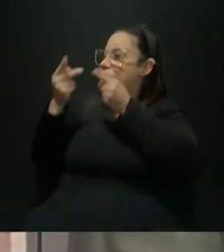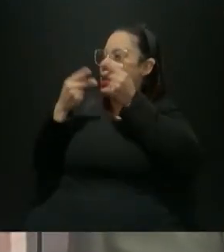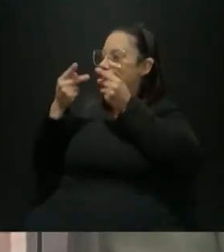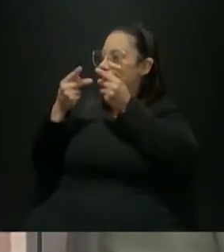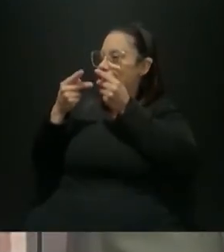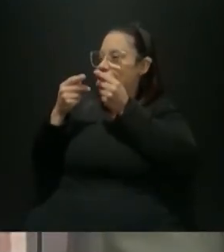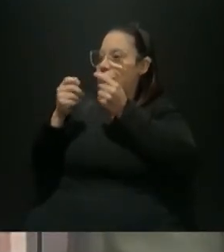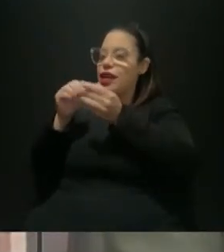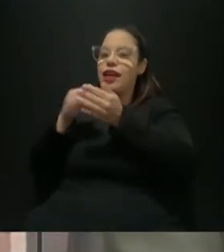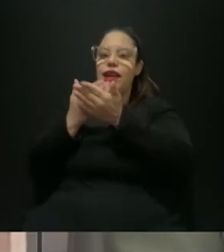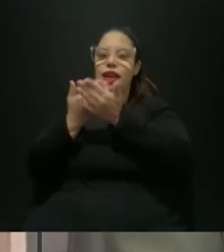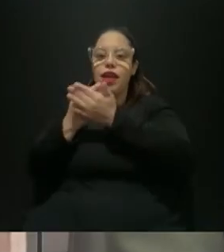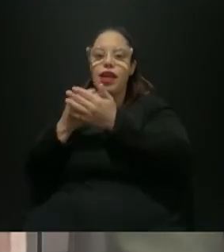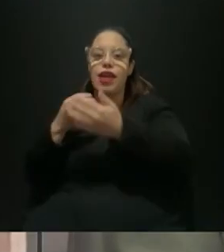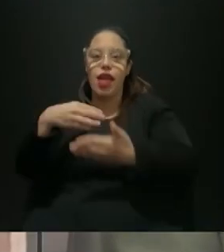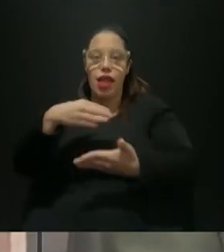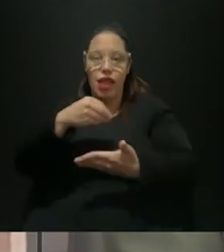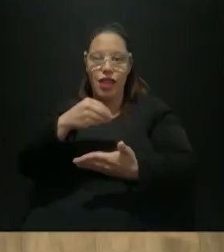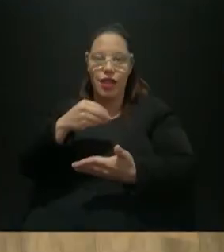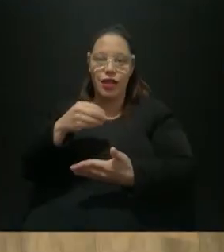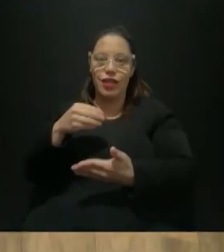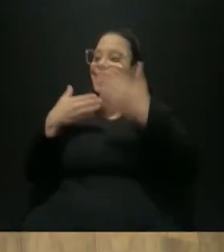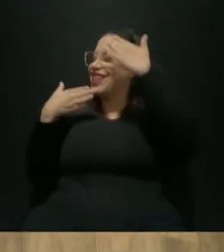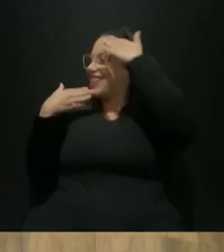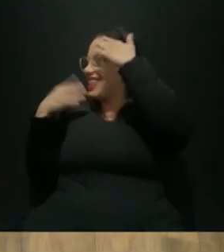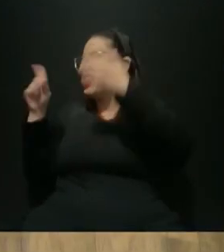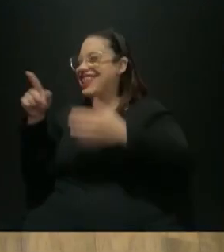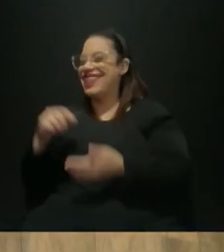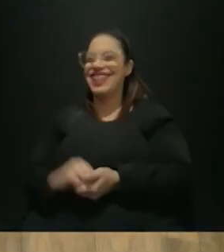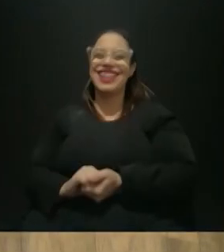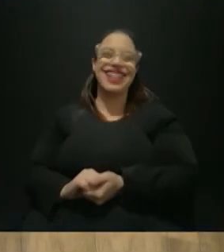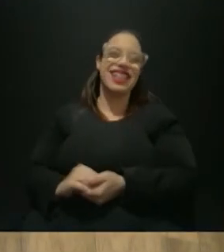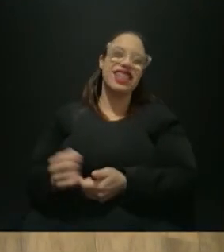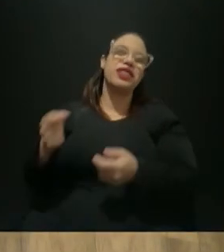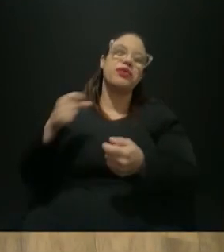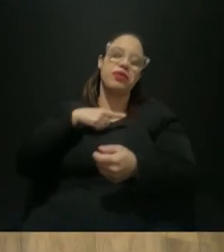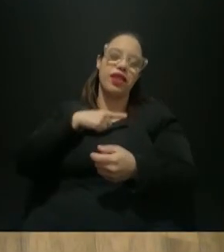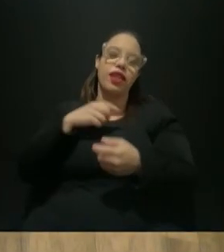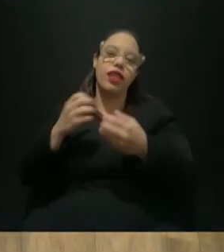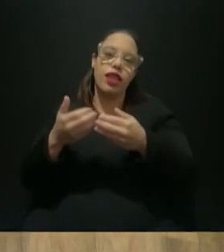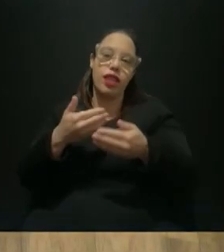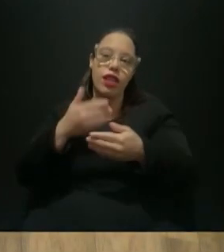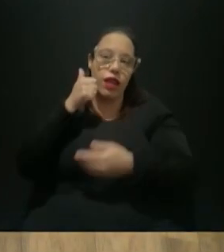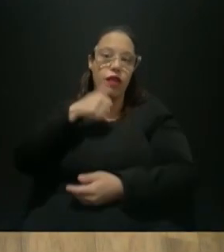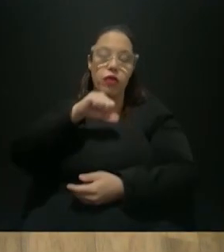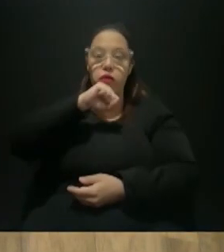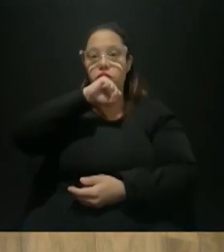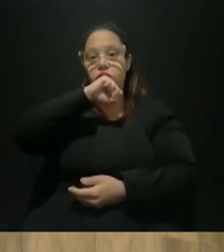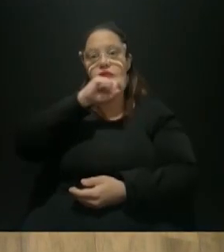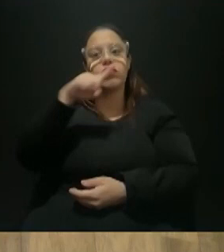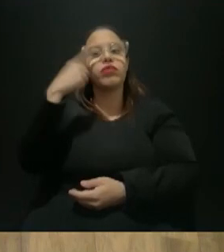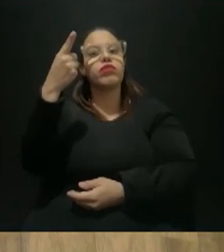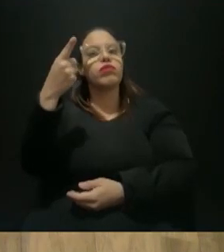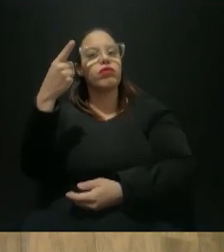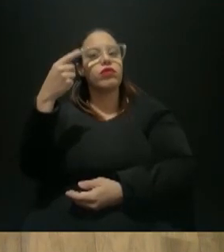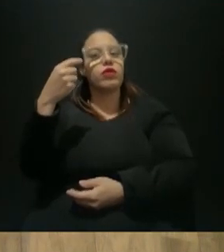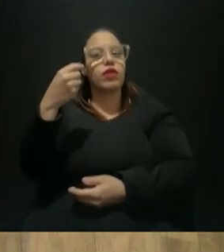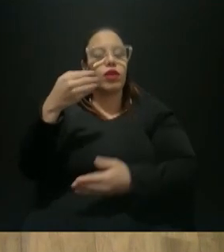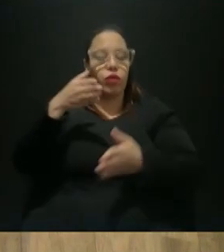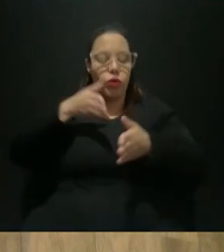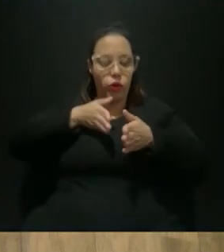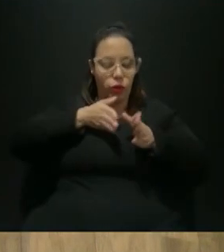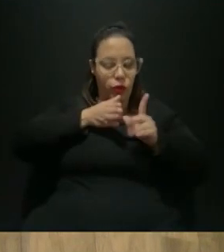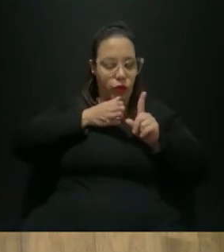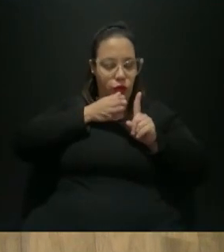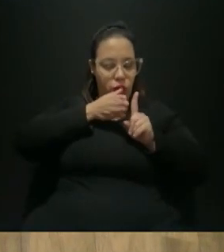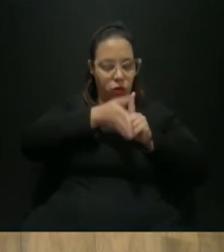dos nutrientes, o vínculo que a criança tem com a mãe, se a gente for pensar, depois que a criança sai da barriga da mãe e corta o cordão umbilical, qual que é o